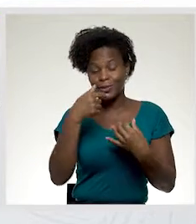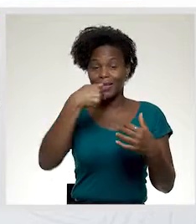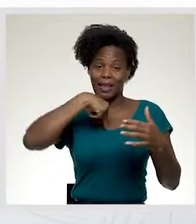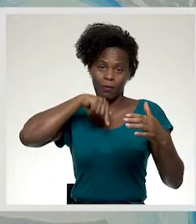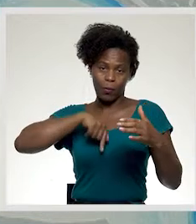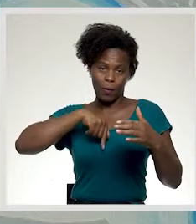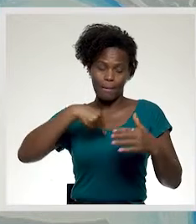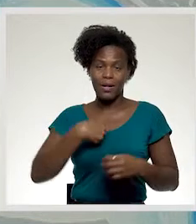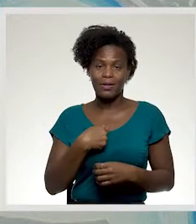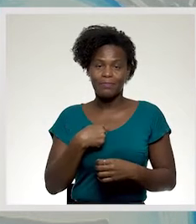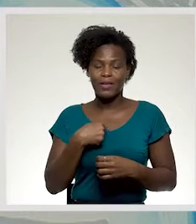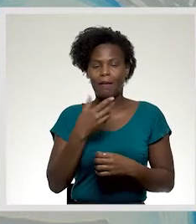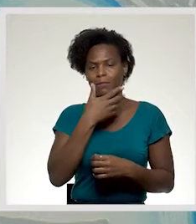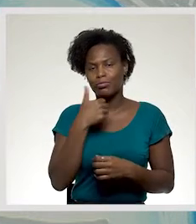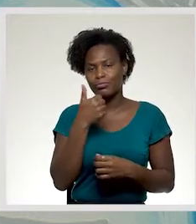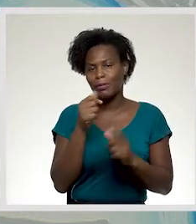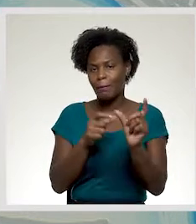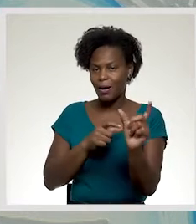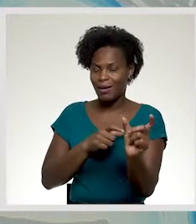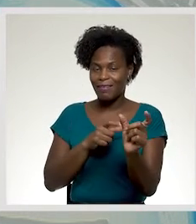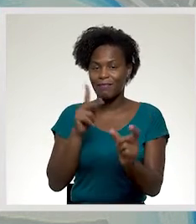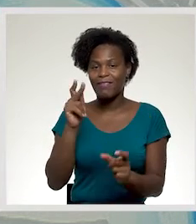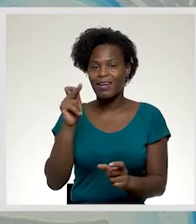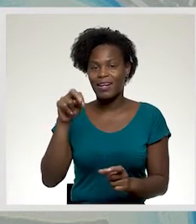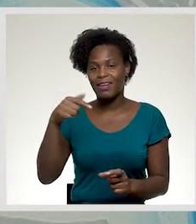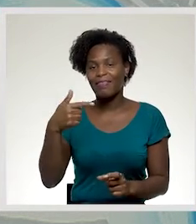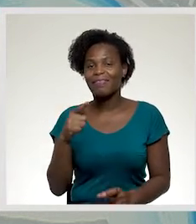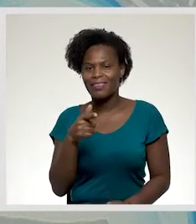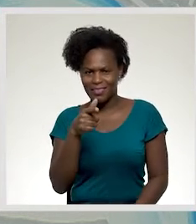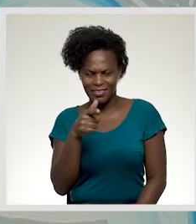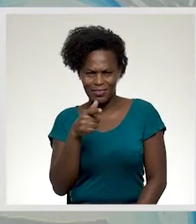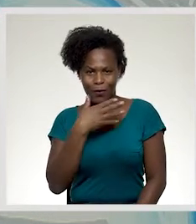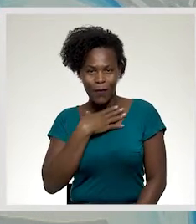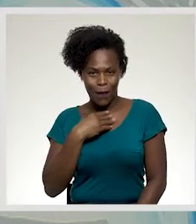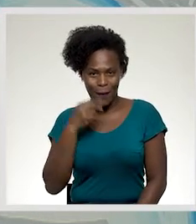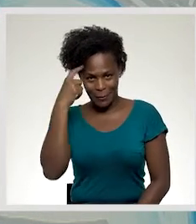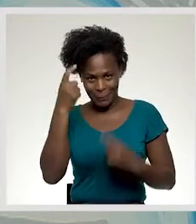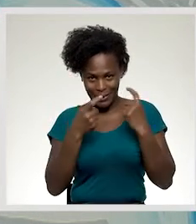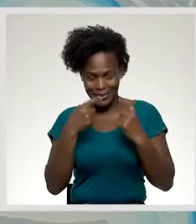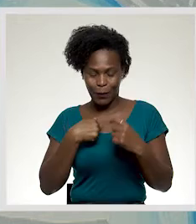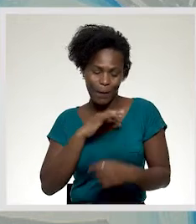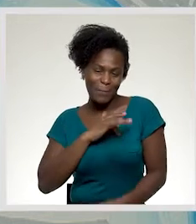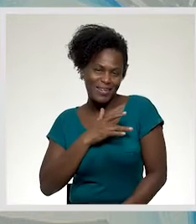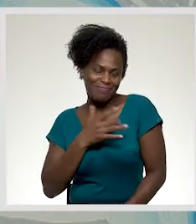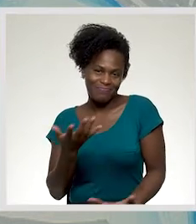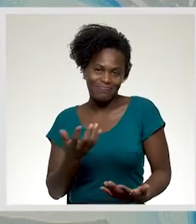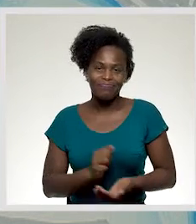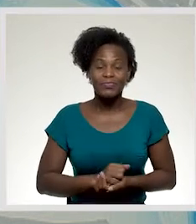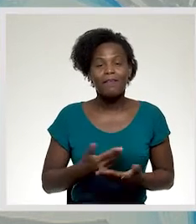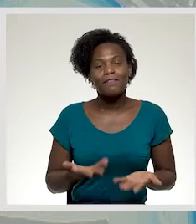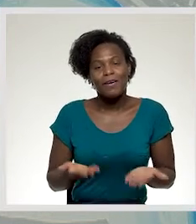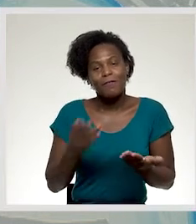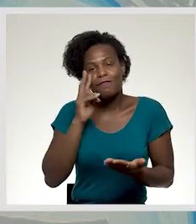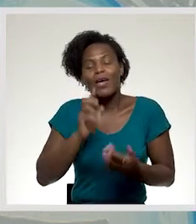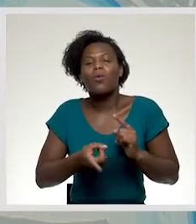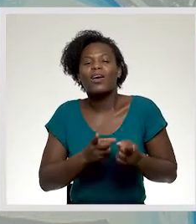mim. São as belas palavras de Kant. Gostaram do pensamento? Eu amei. E então vamos ver